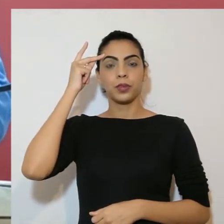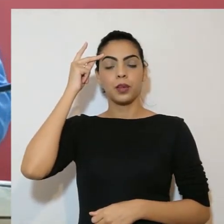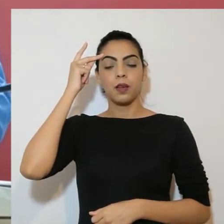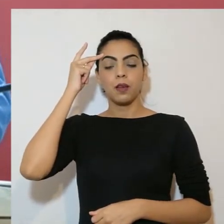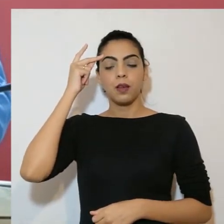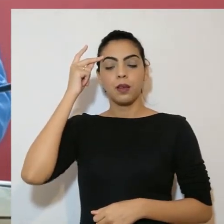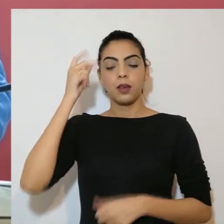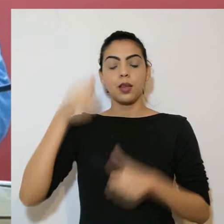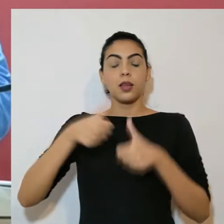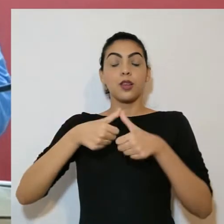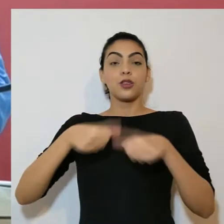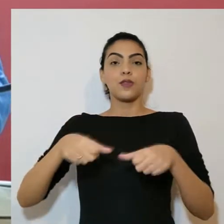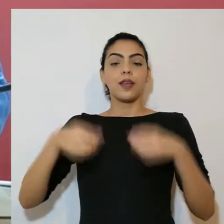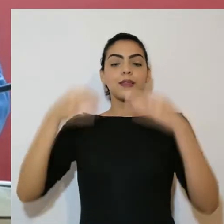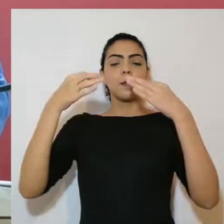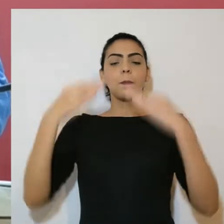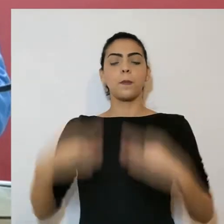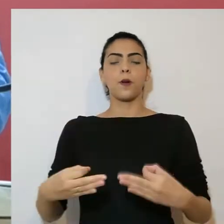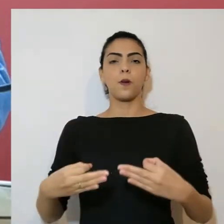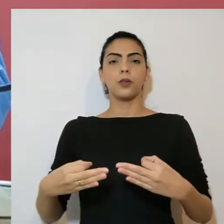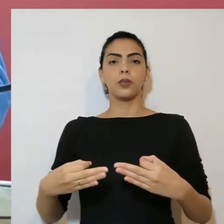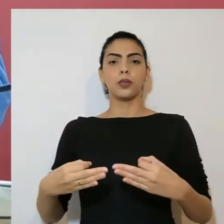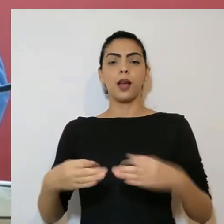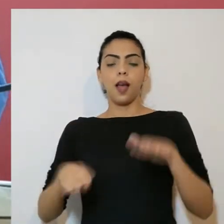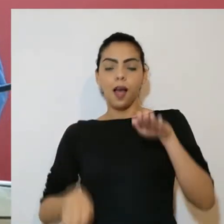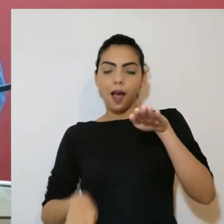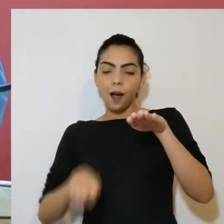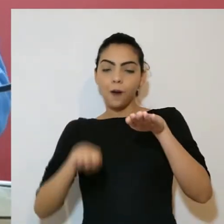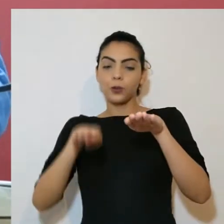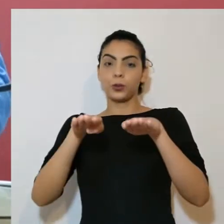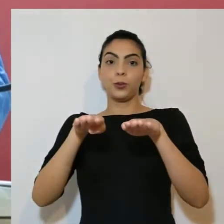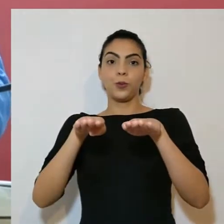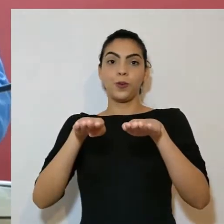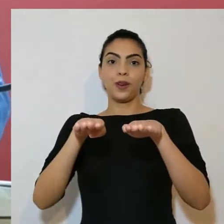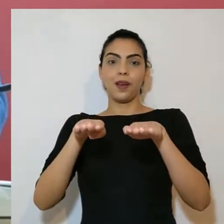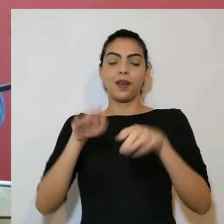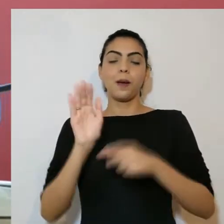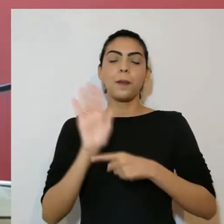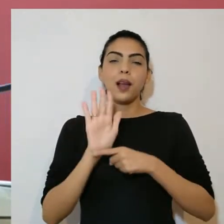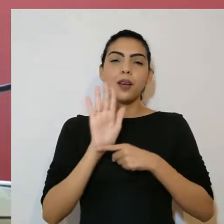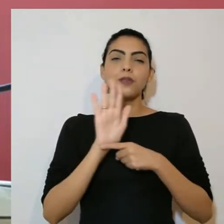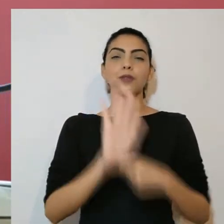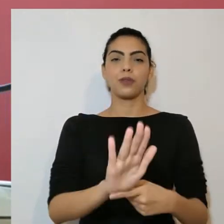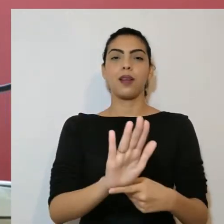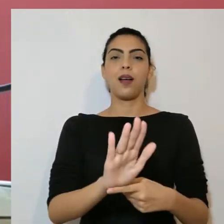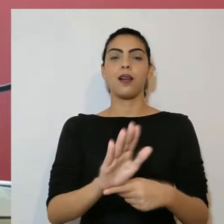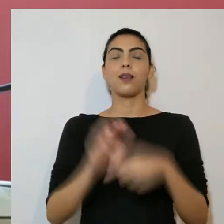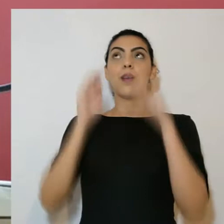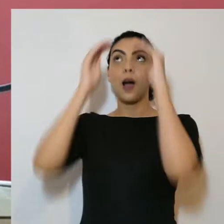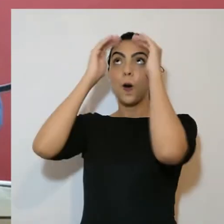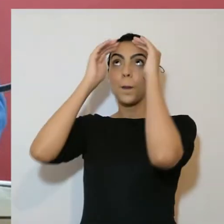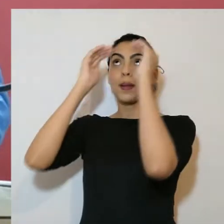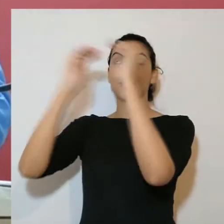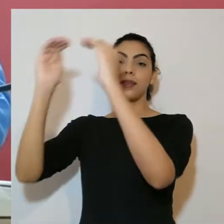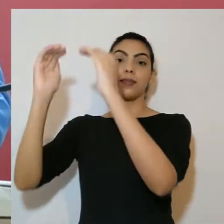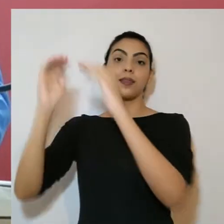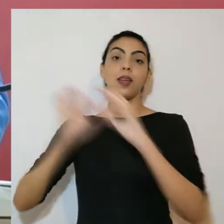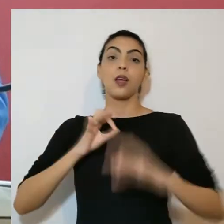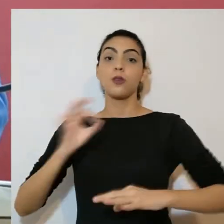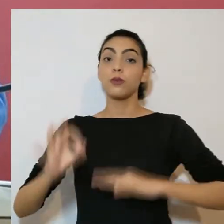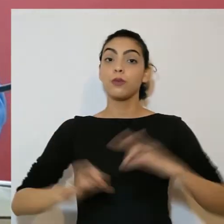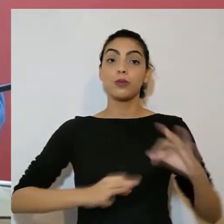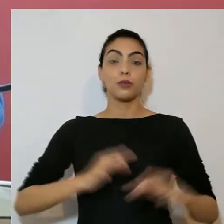que estivesse à altura de acompanhá-lo, de ajudá-lo a cumprir